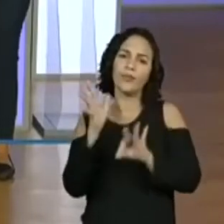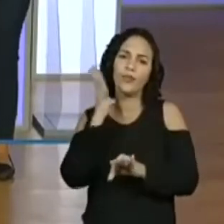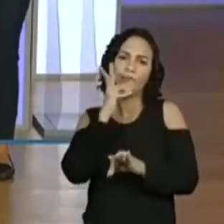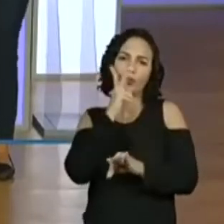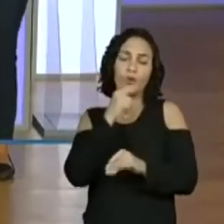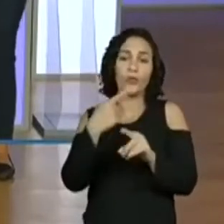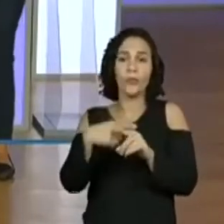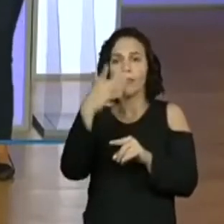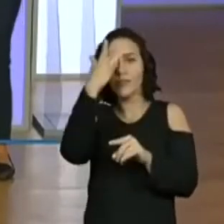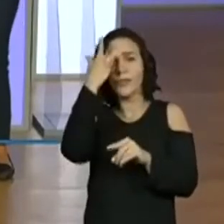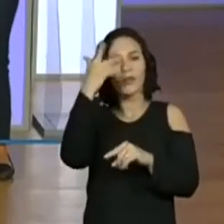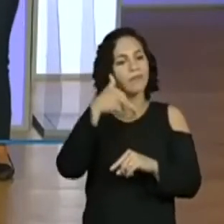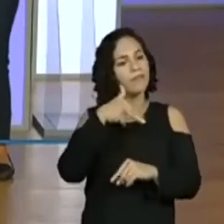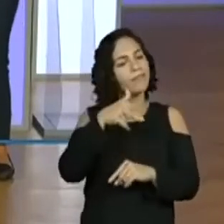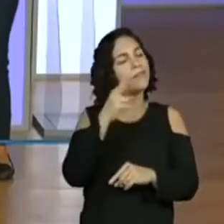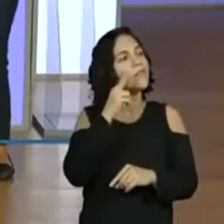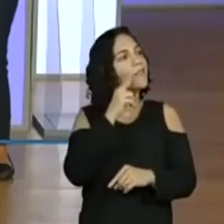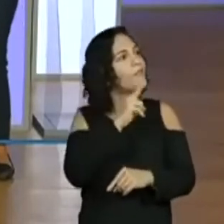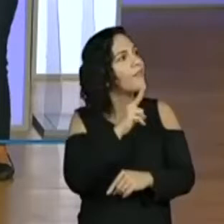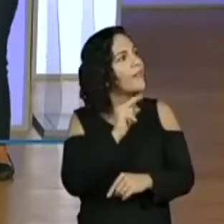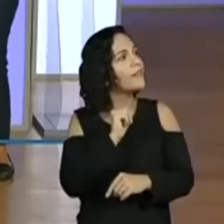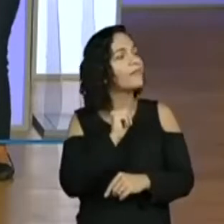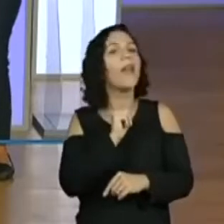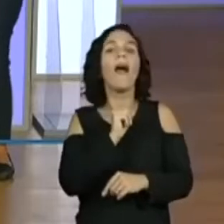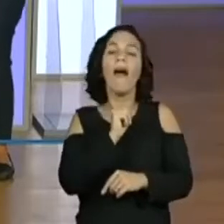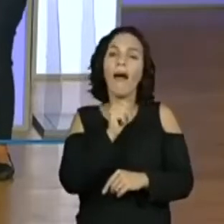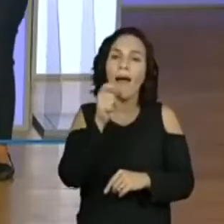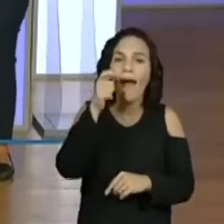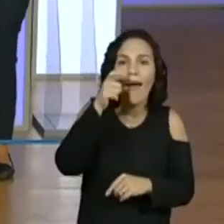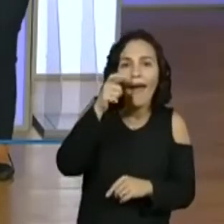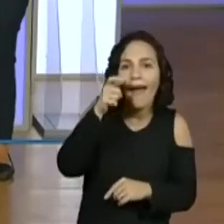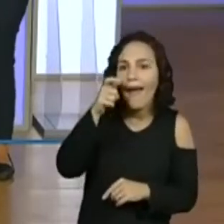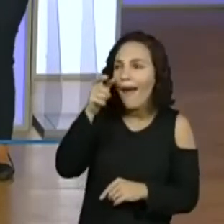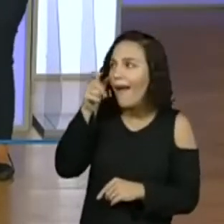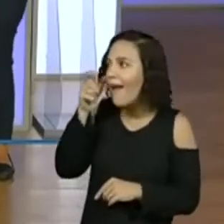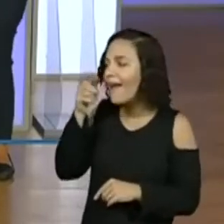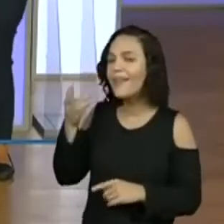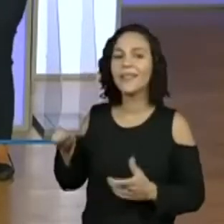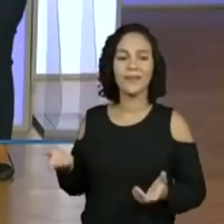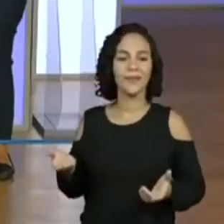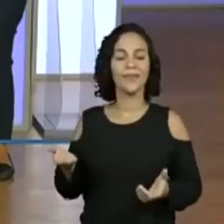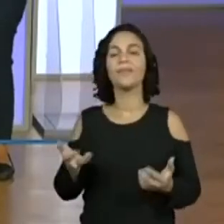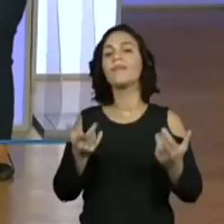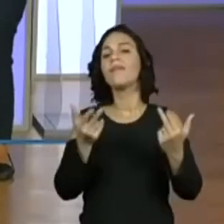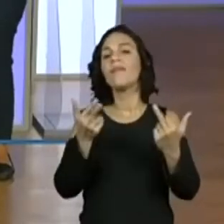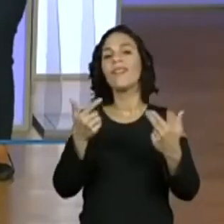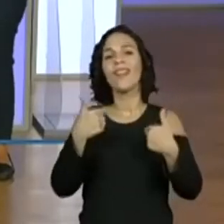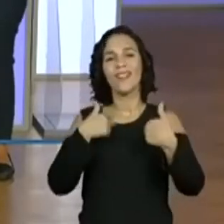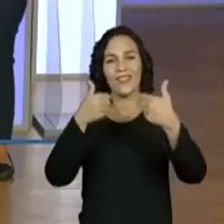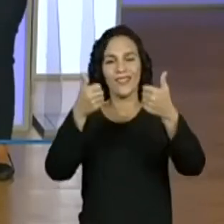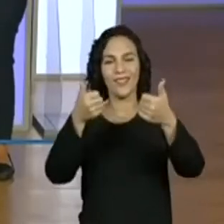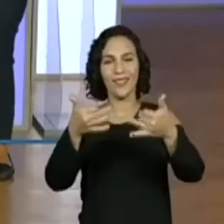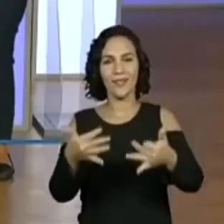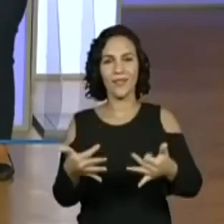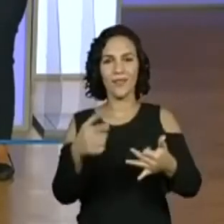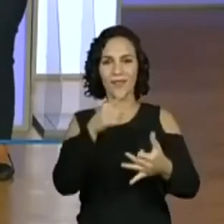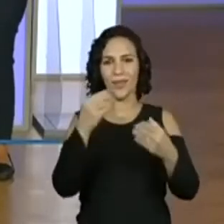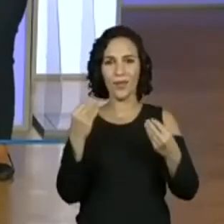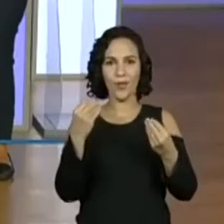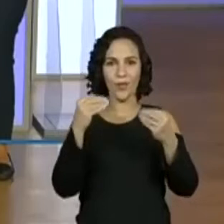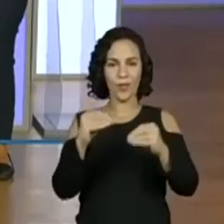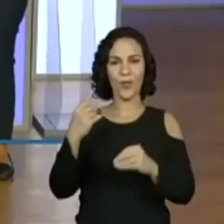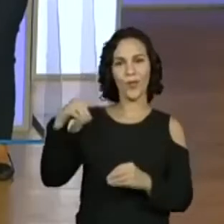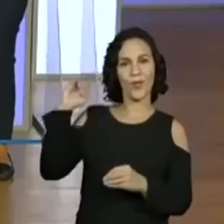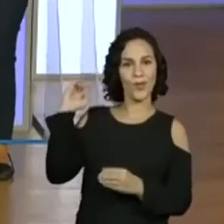vão poder observar, vão conhecer. É igual eu acabei falando, né? A foto que você colocou na